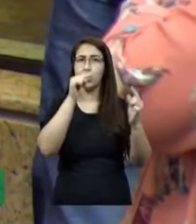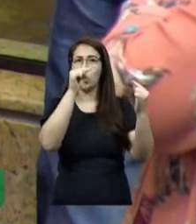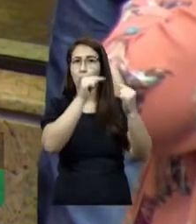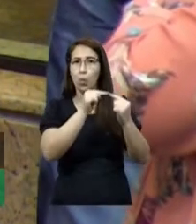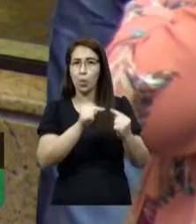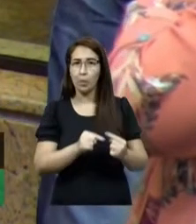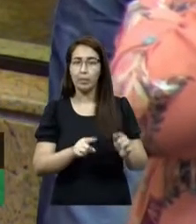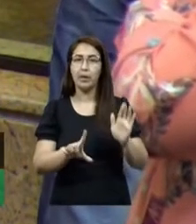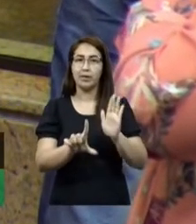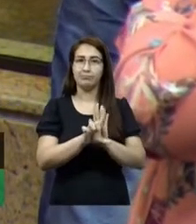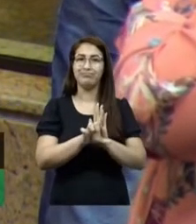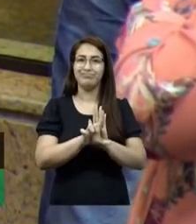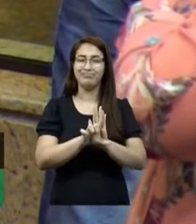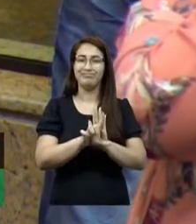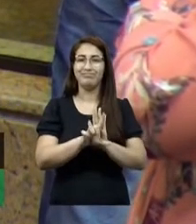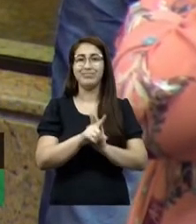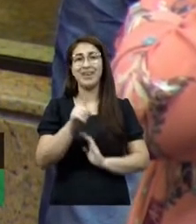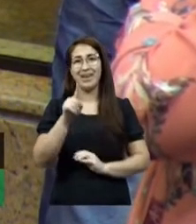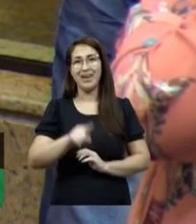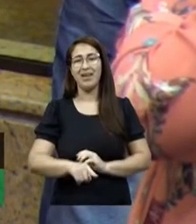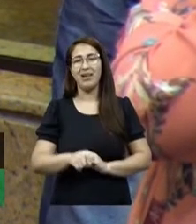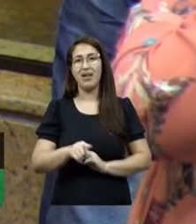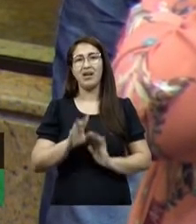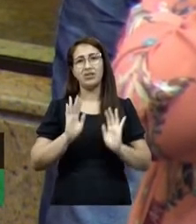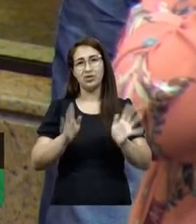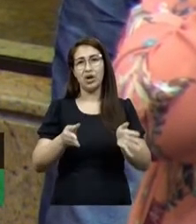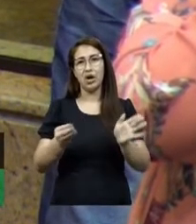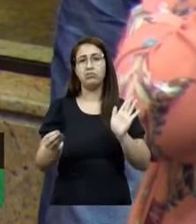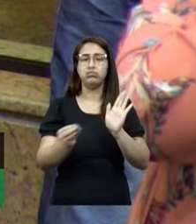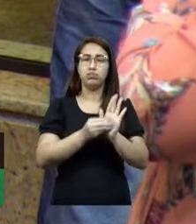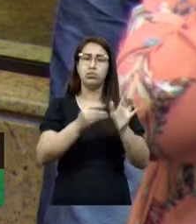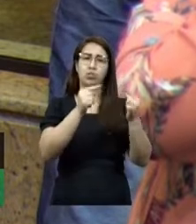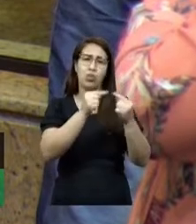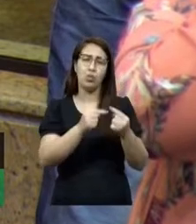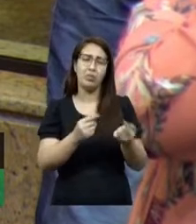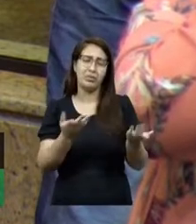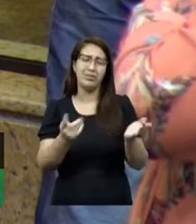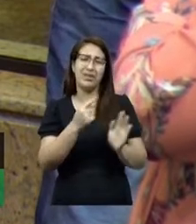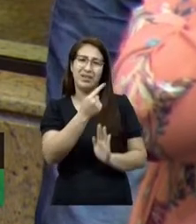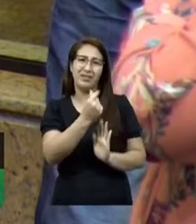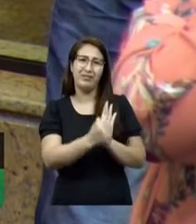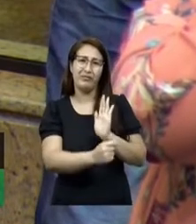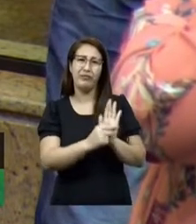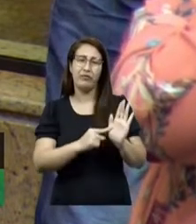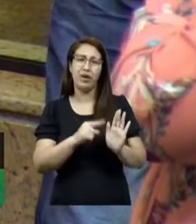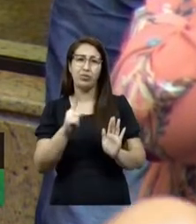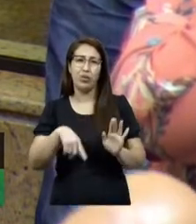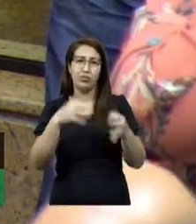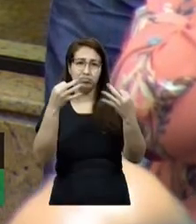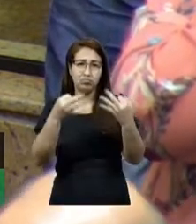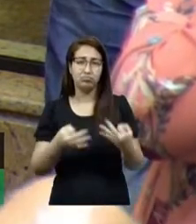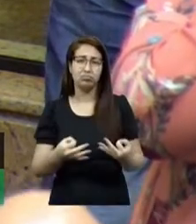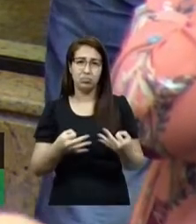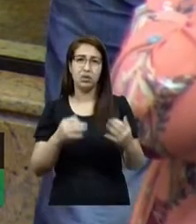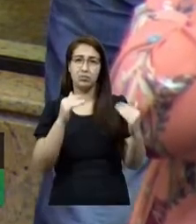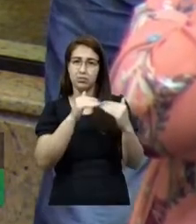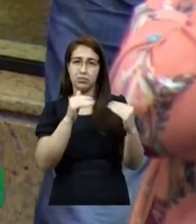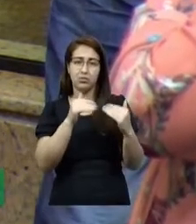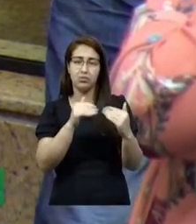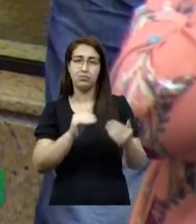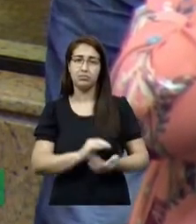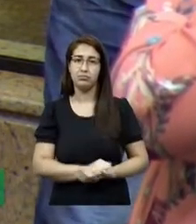da lei. E, realmente, ela é autoaplicável. Eu entendo que o veto é correto e concordo com